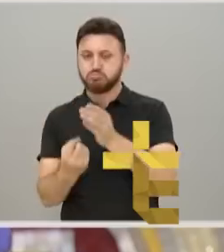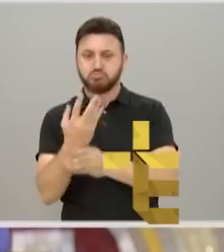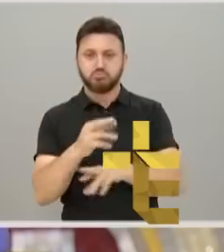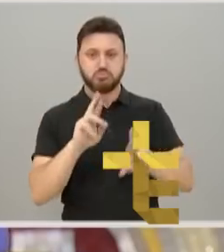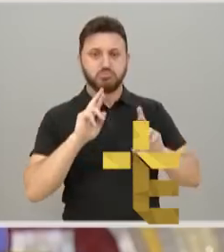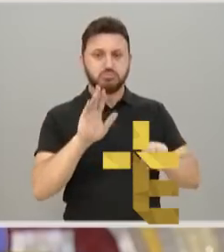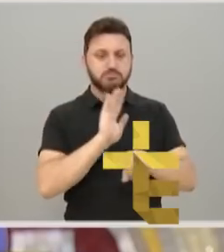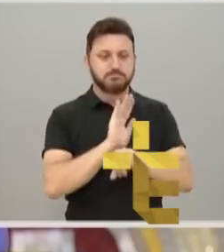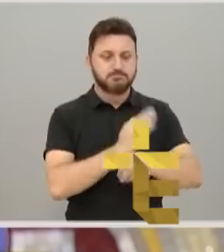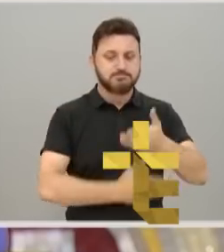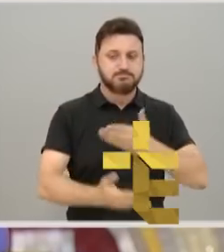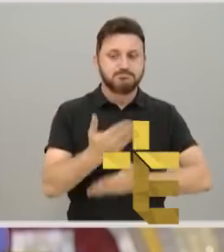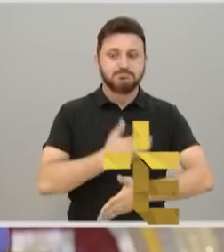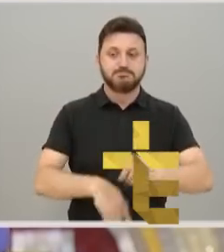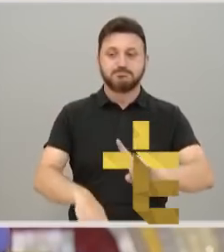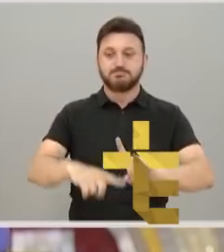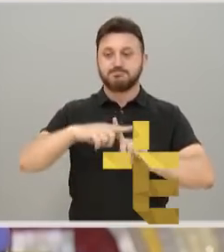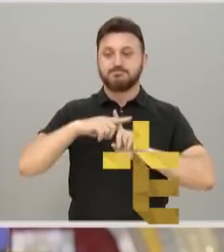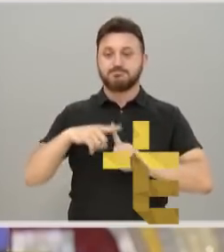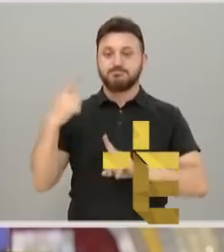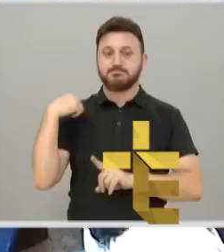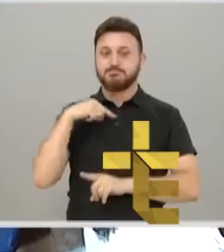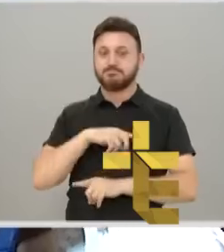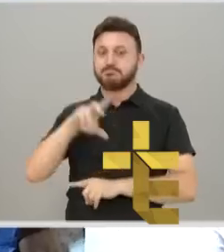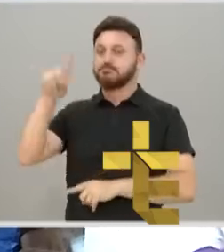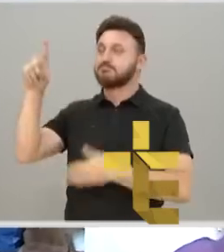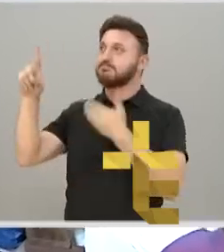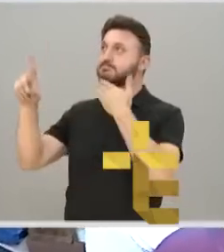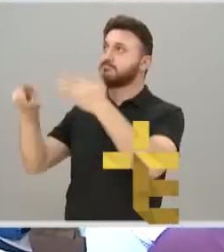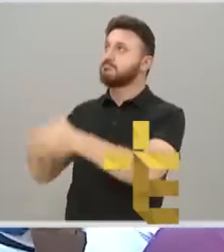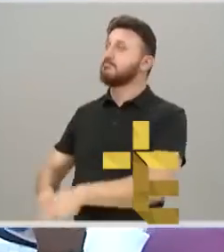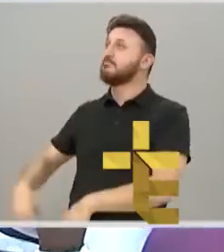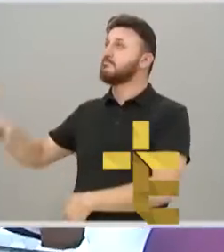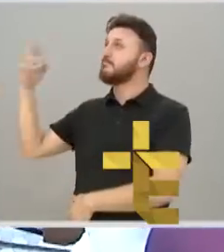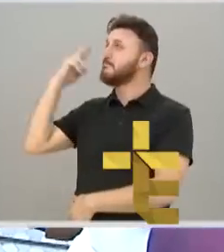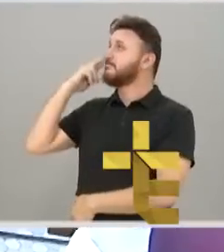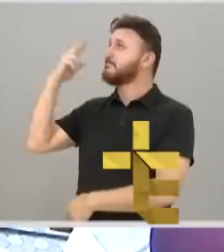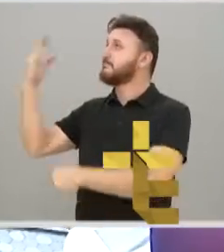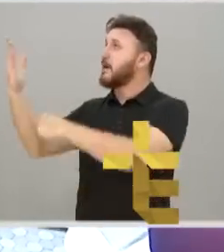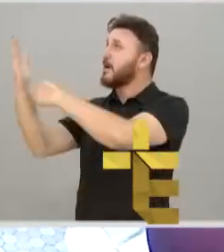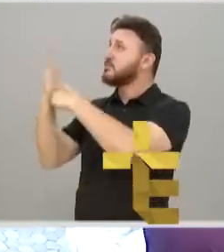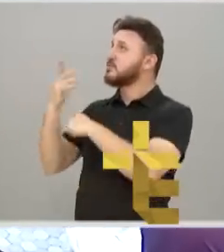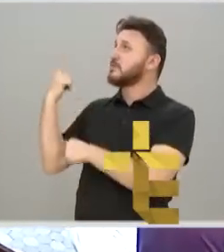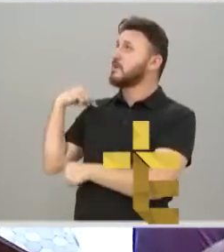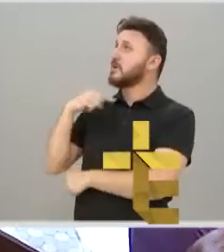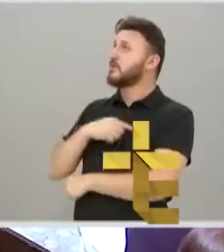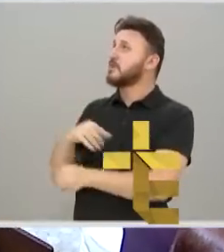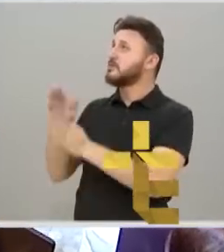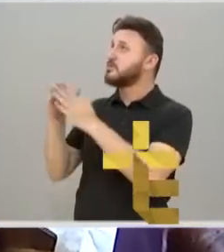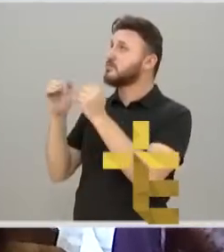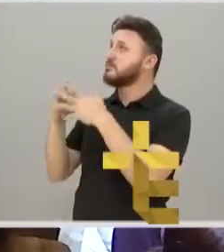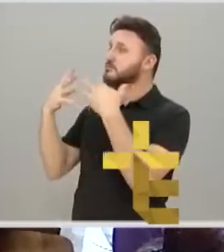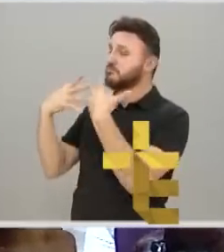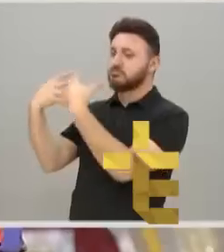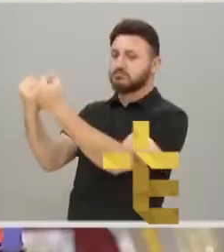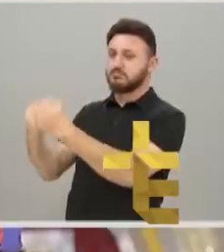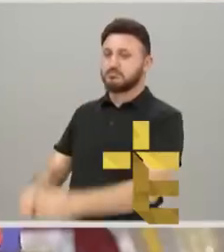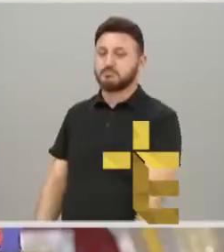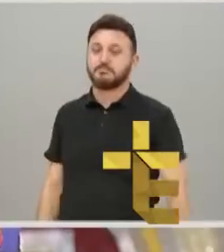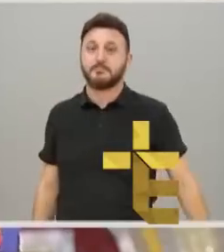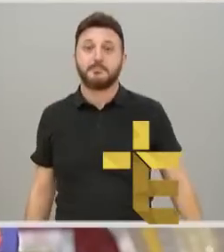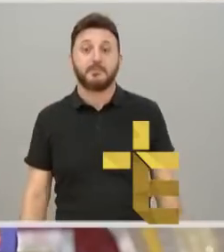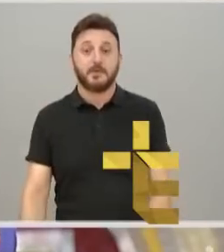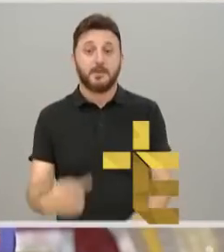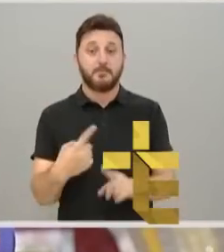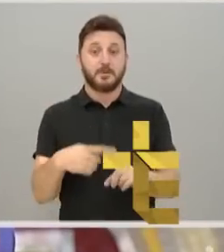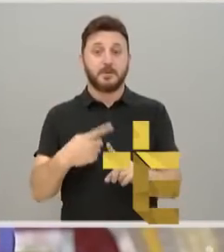e da fraternidade cristã, rezemos. Senhor, sede favorável à nossa súplica. Para